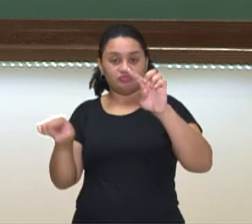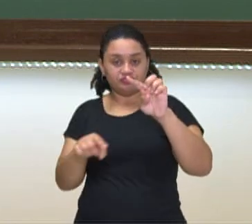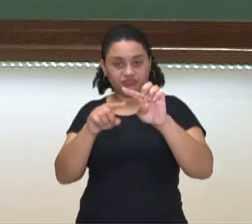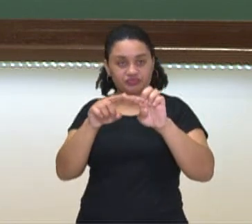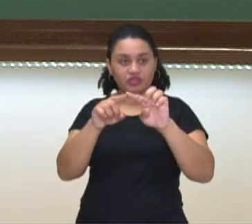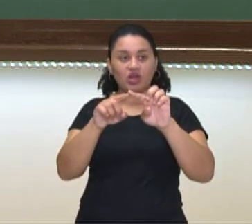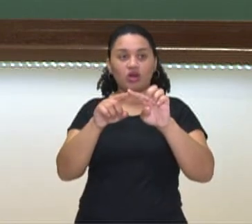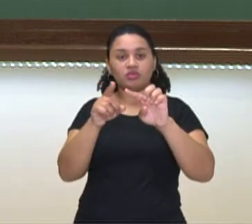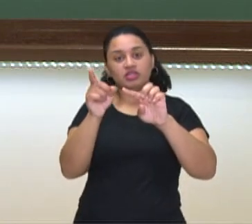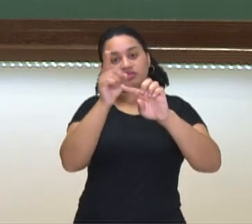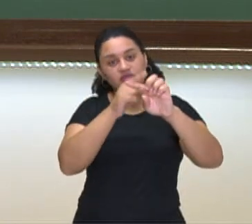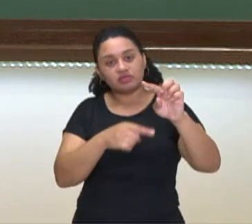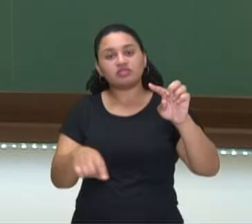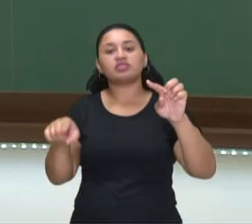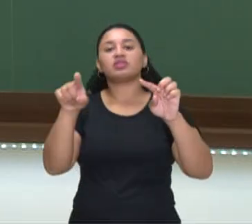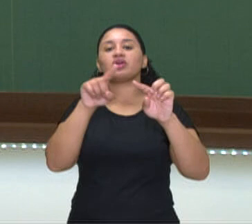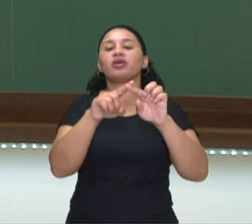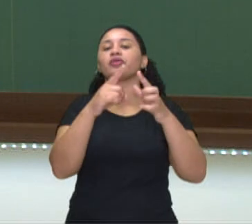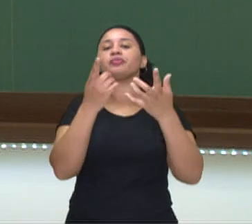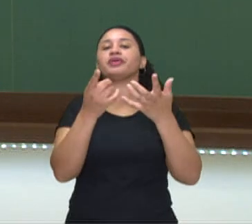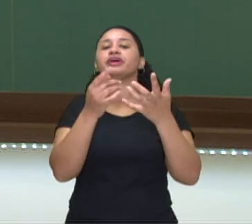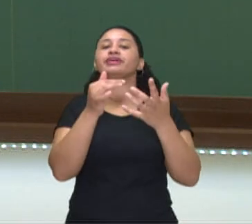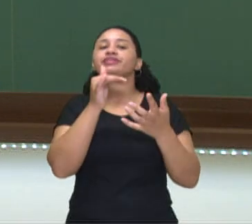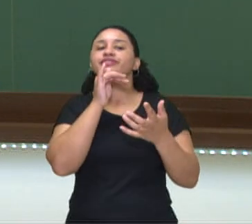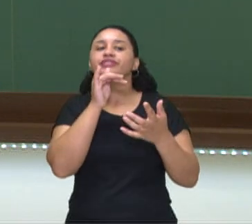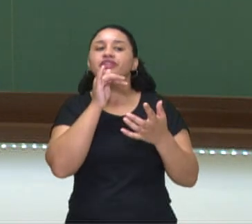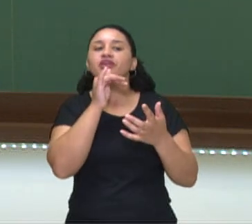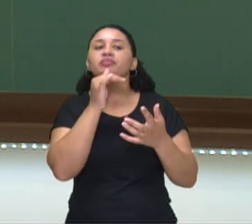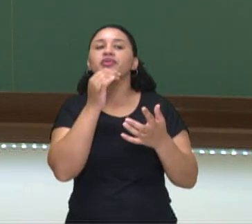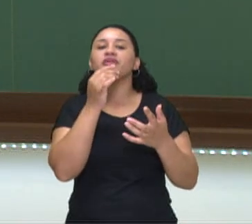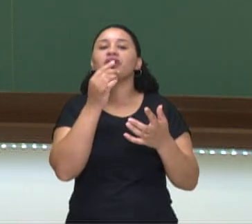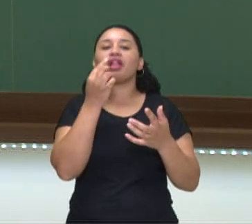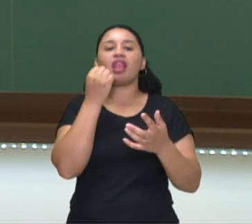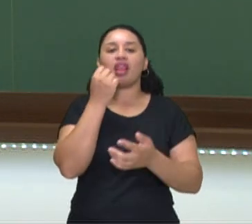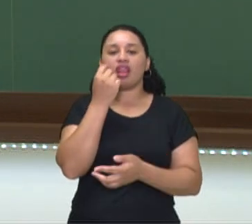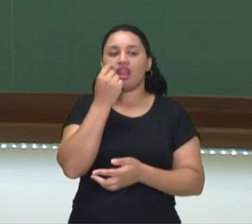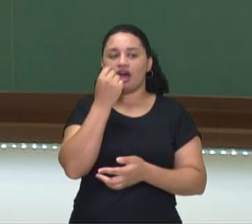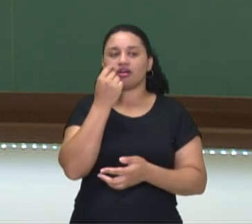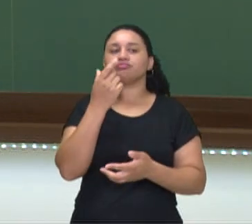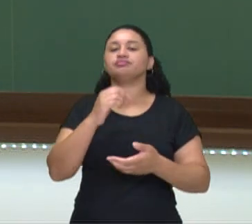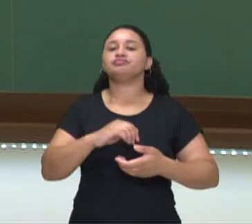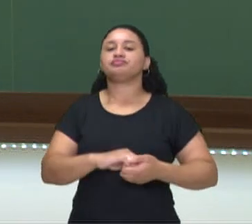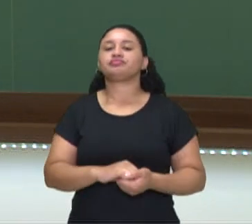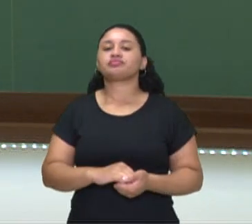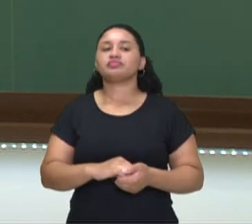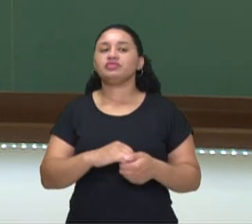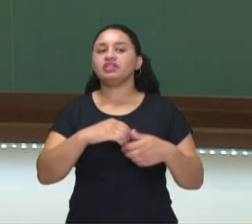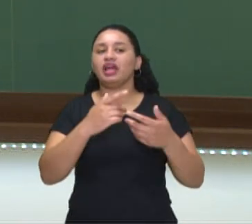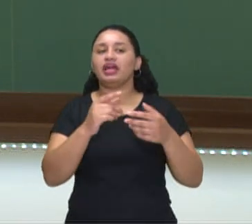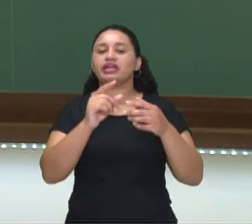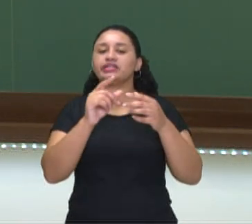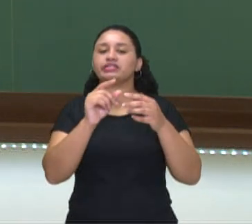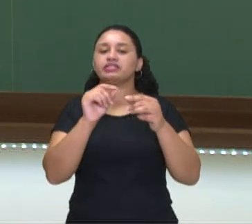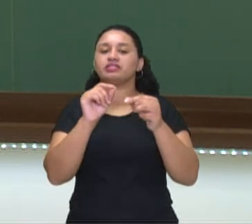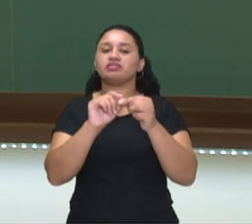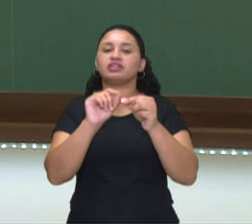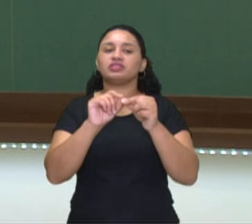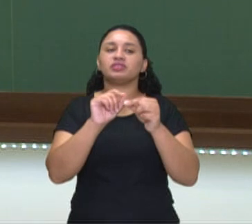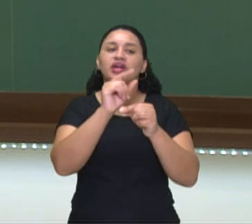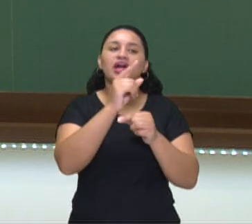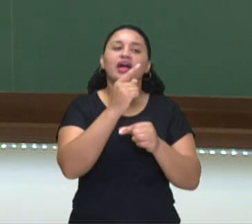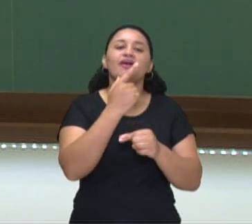fazer isso, professora? Pega, por exemplo, um lápis, né? Aí você coloca um lápis na